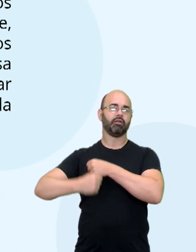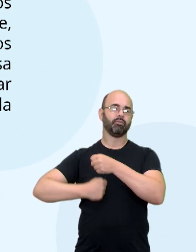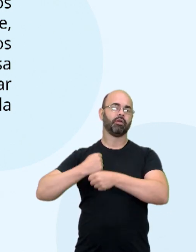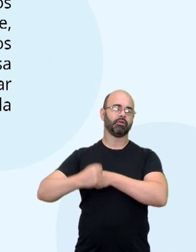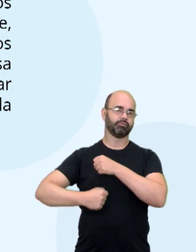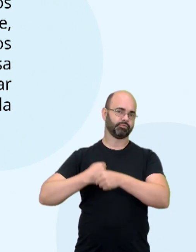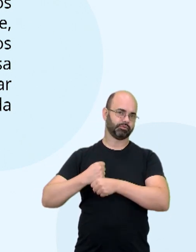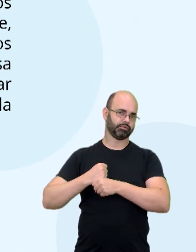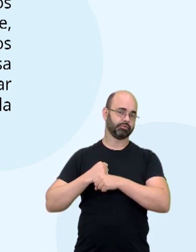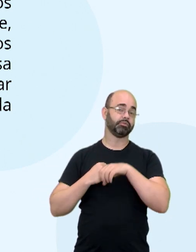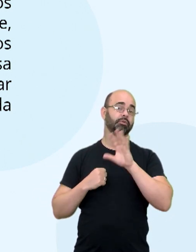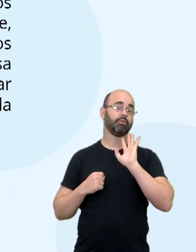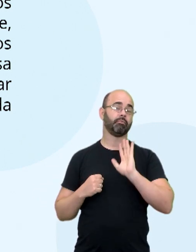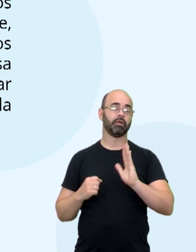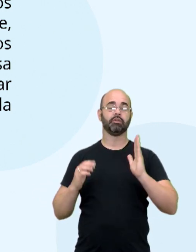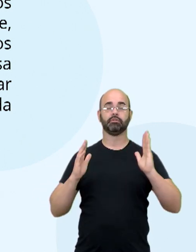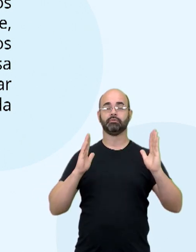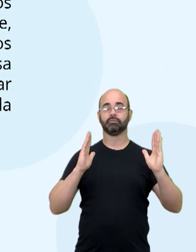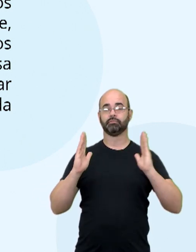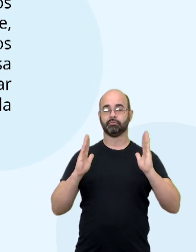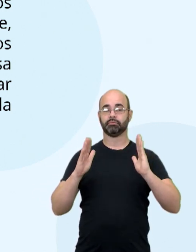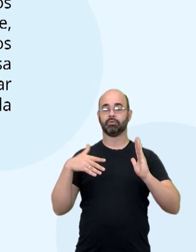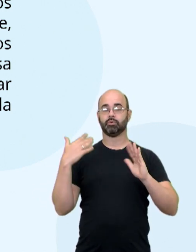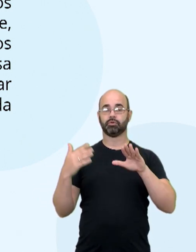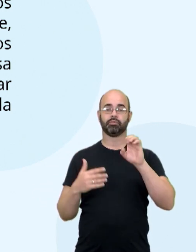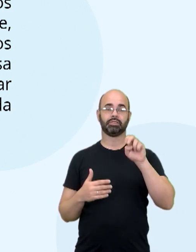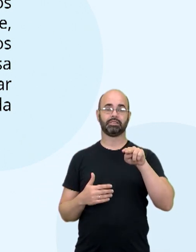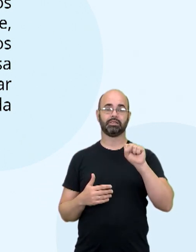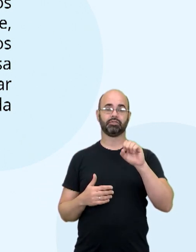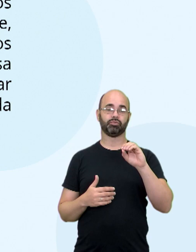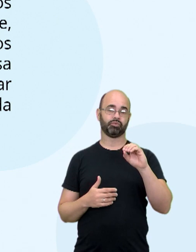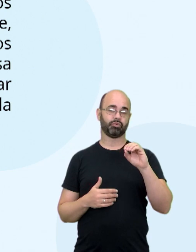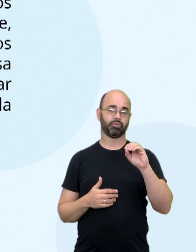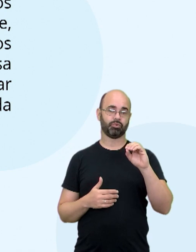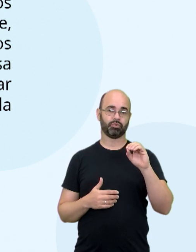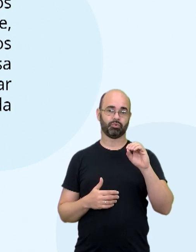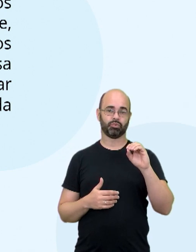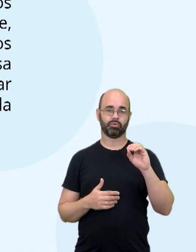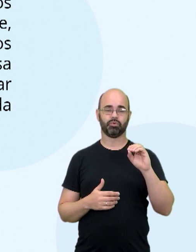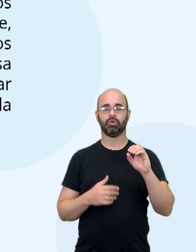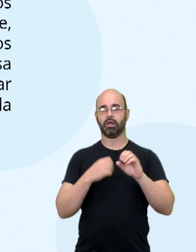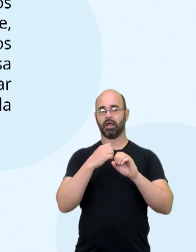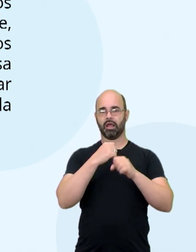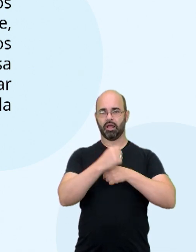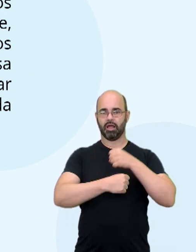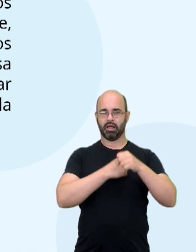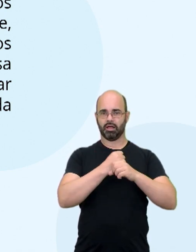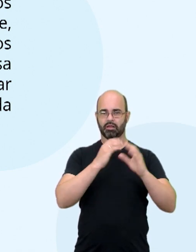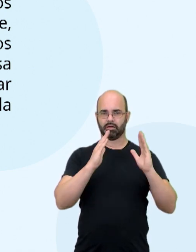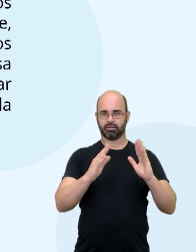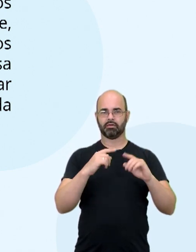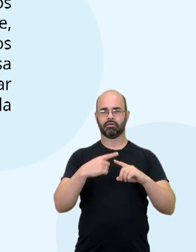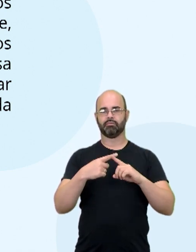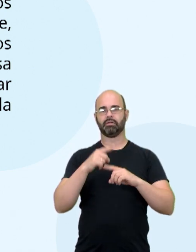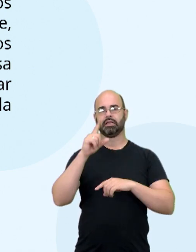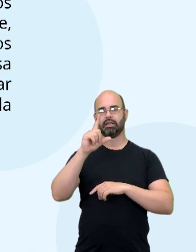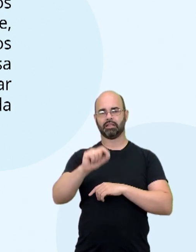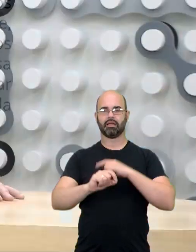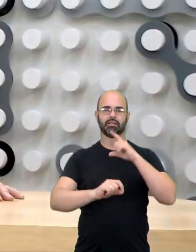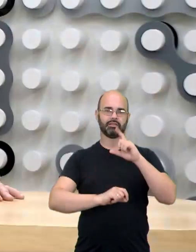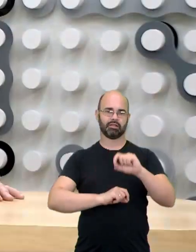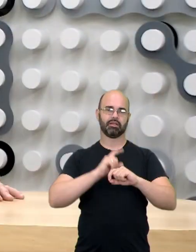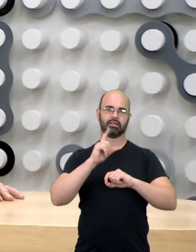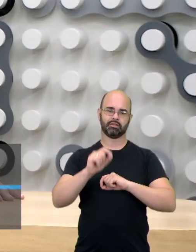não tinha na época que tinha o censo, né, o ano do censo, que são os anos decenais, né? Então,